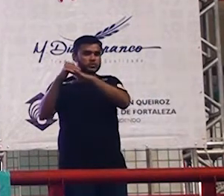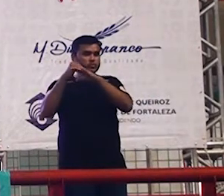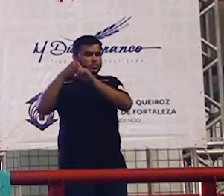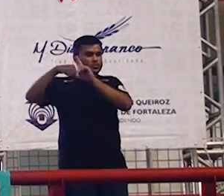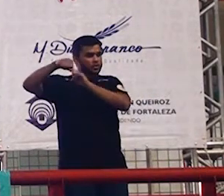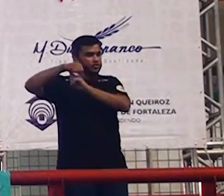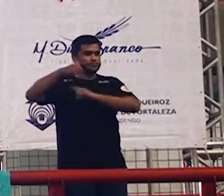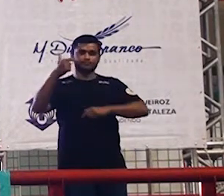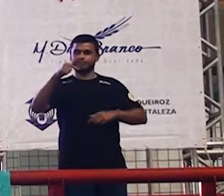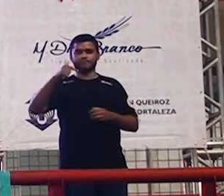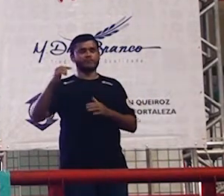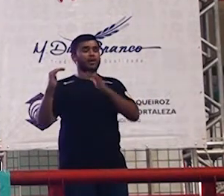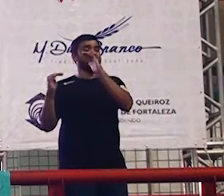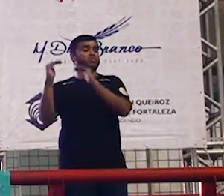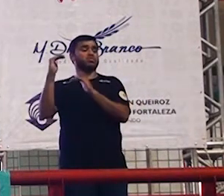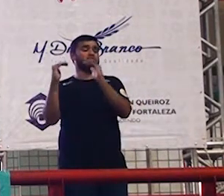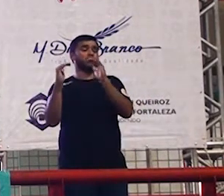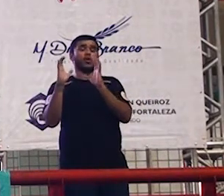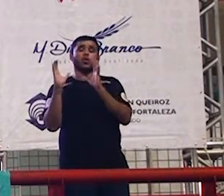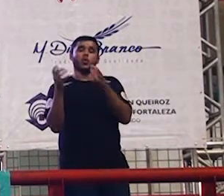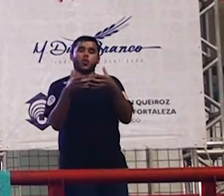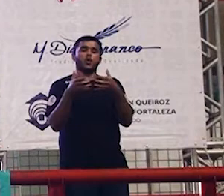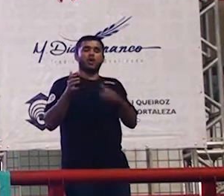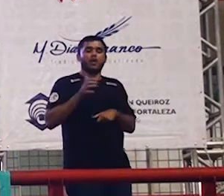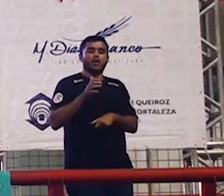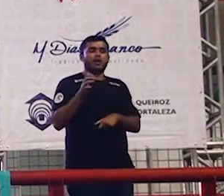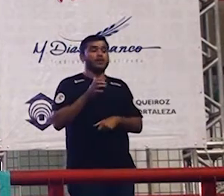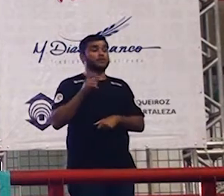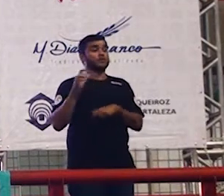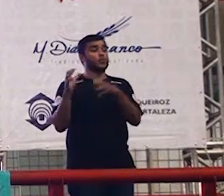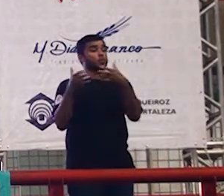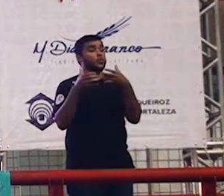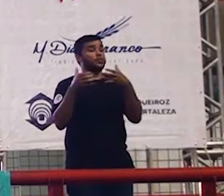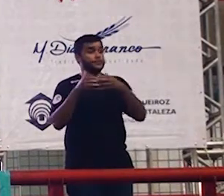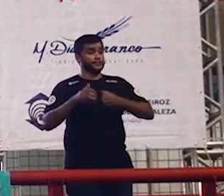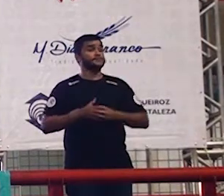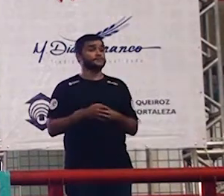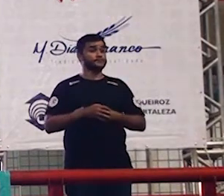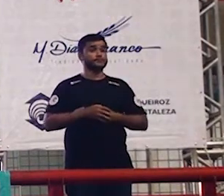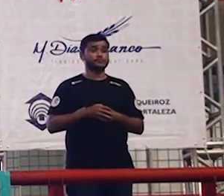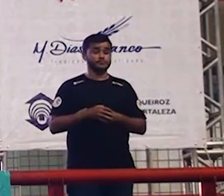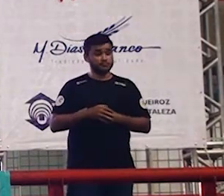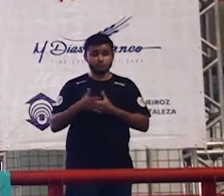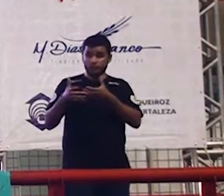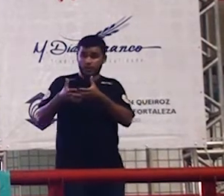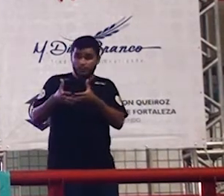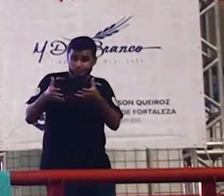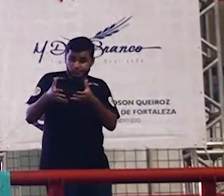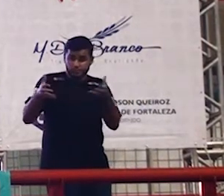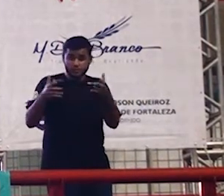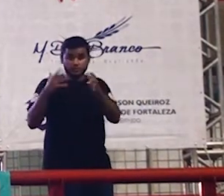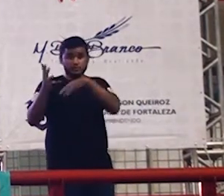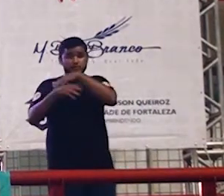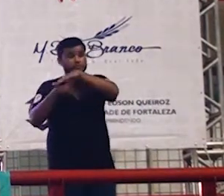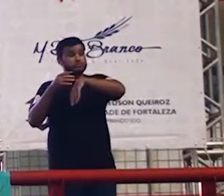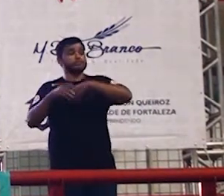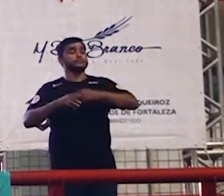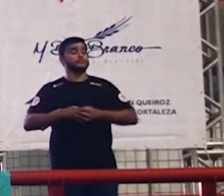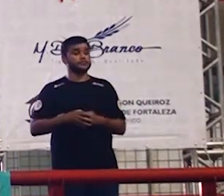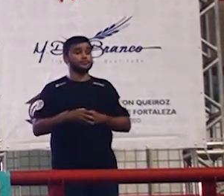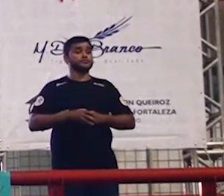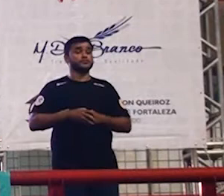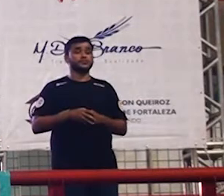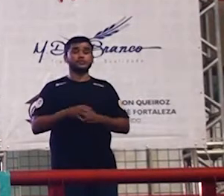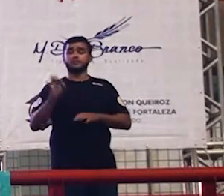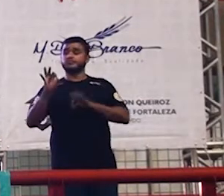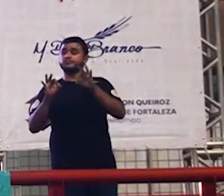Não. A riqueza está concentrada, cresceu de maneira desorganizada e caótica, cresceu